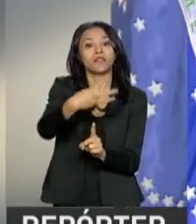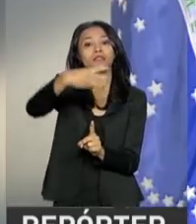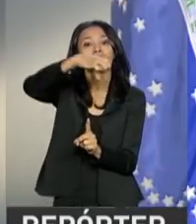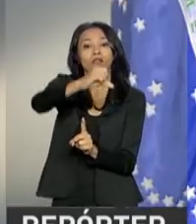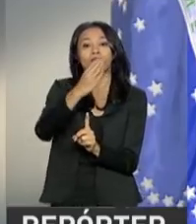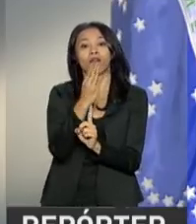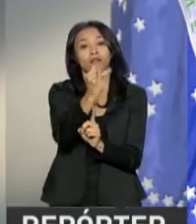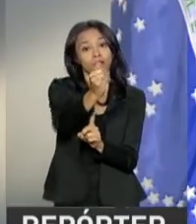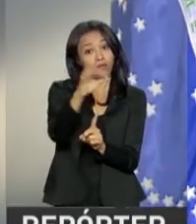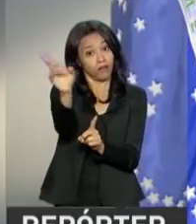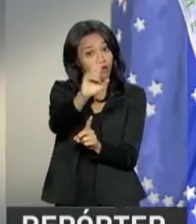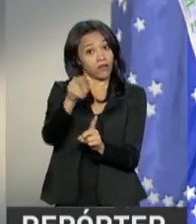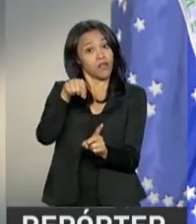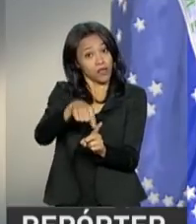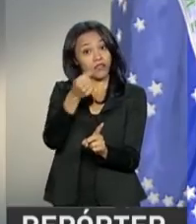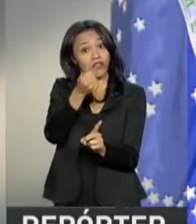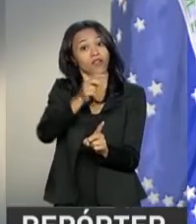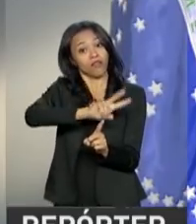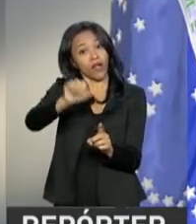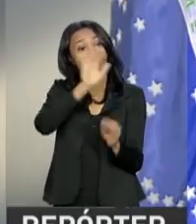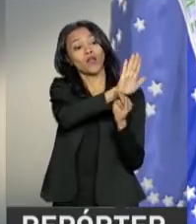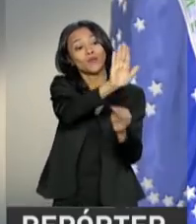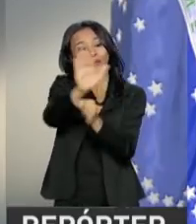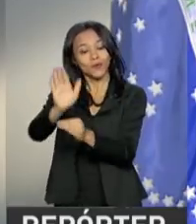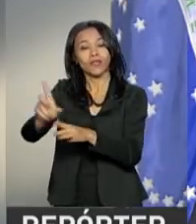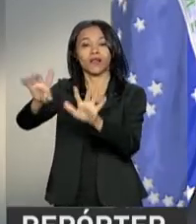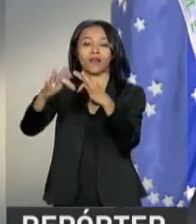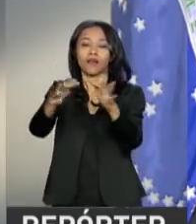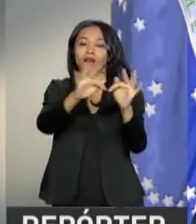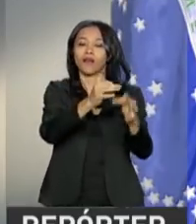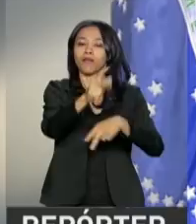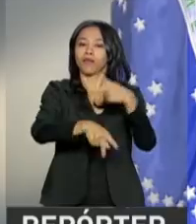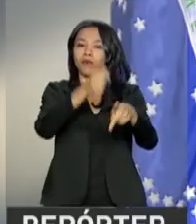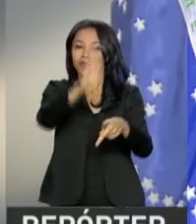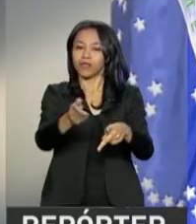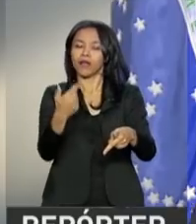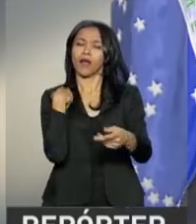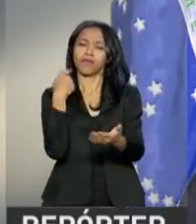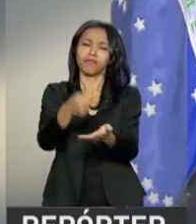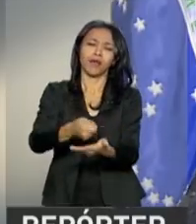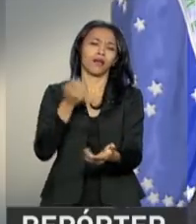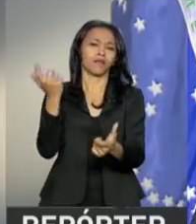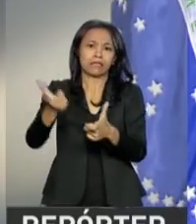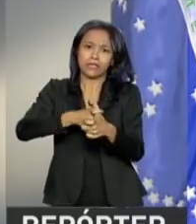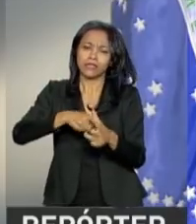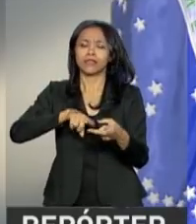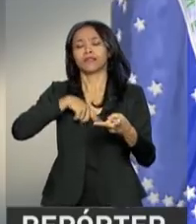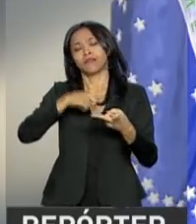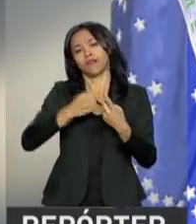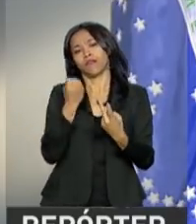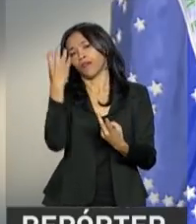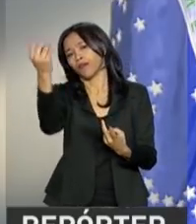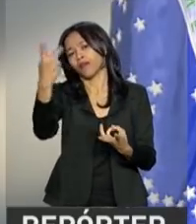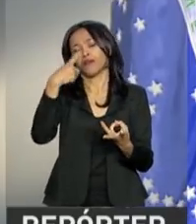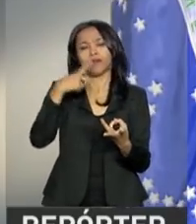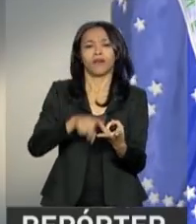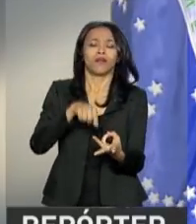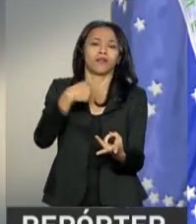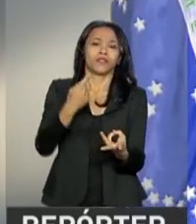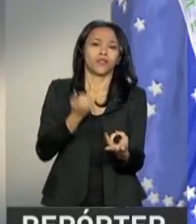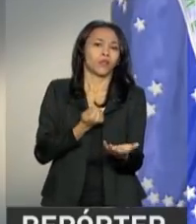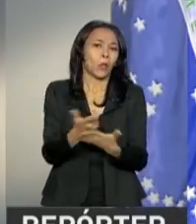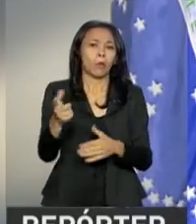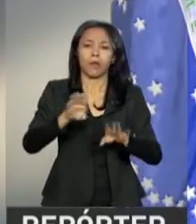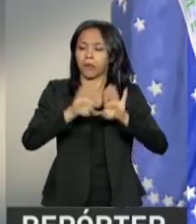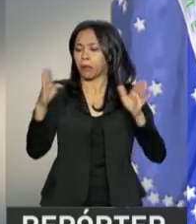de reais que vão ajudar os brasileiros a pagar uma dívida fazer uma viagem comprar um imóvel novo é para sua